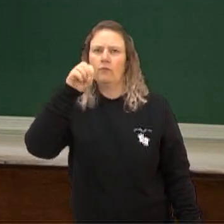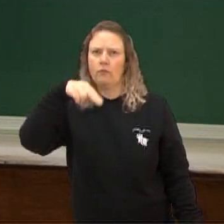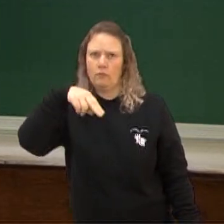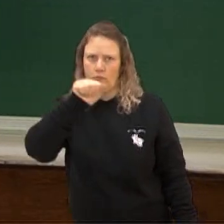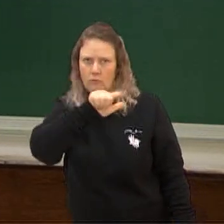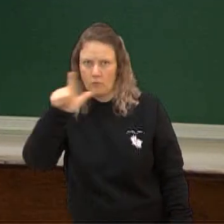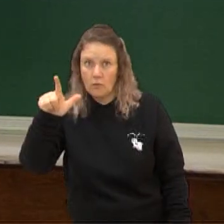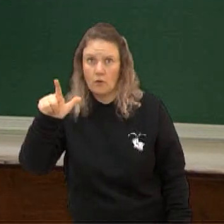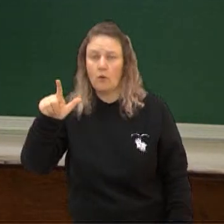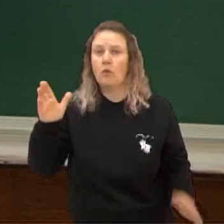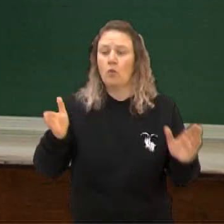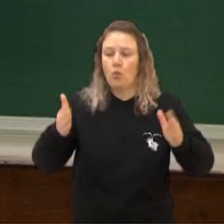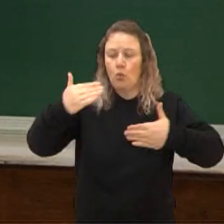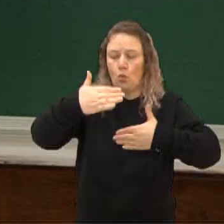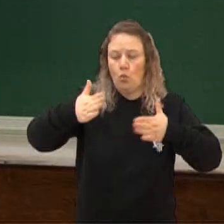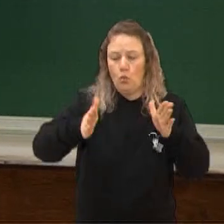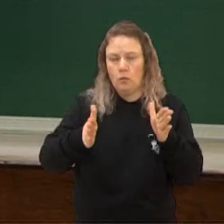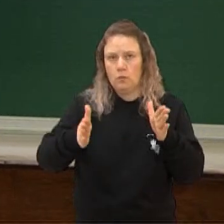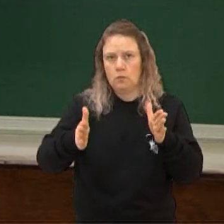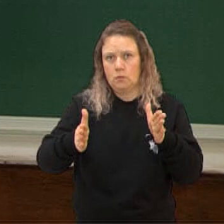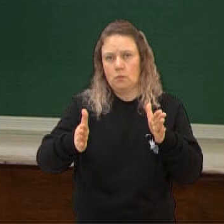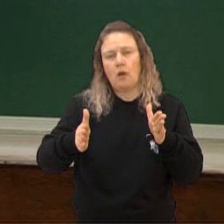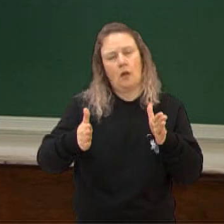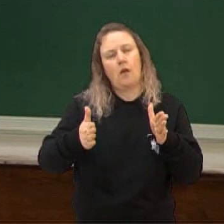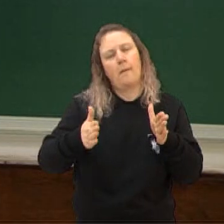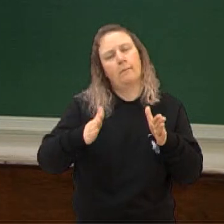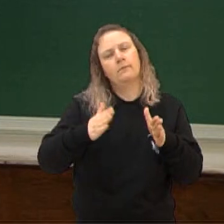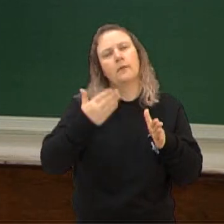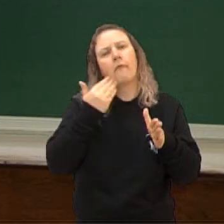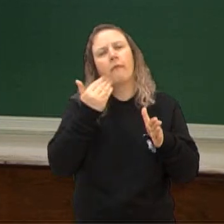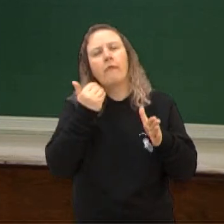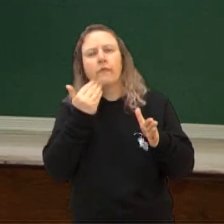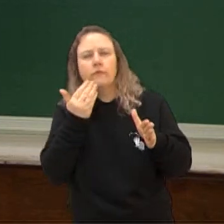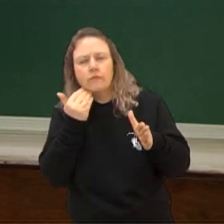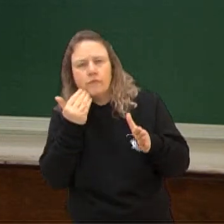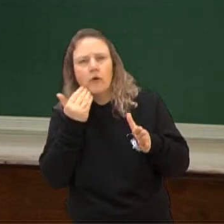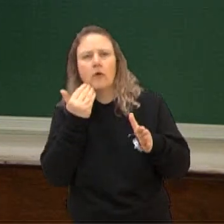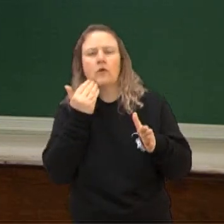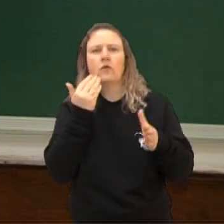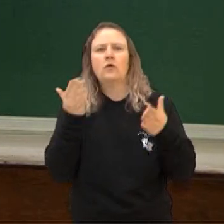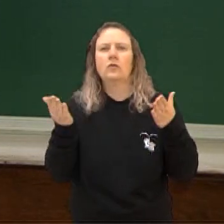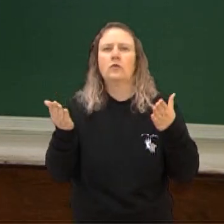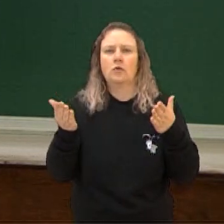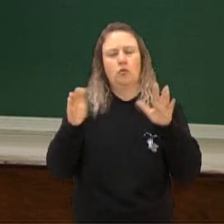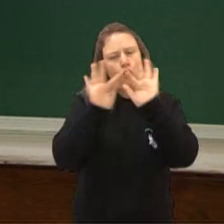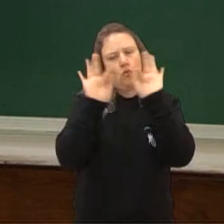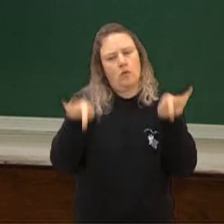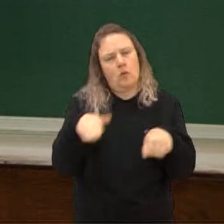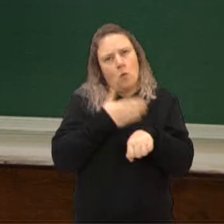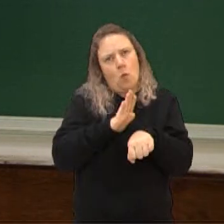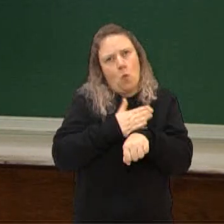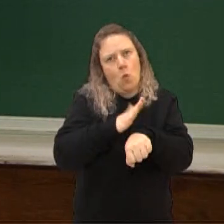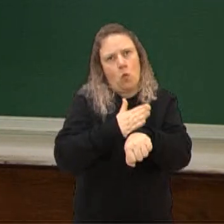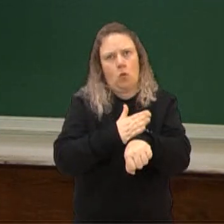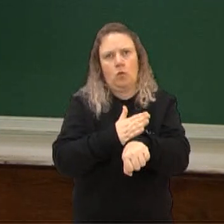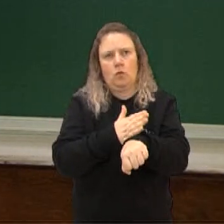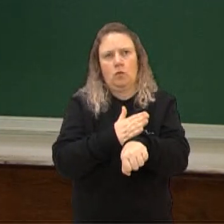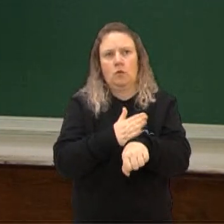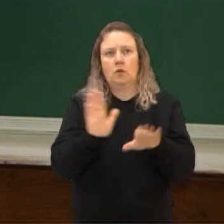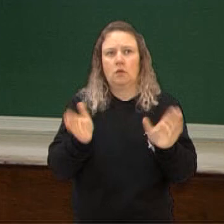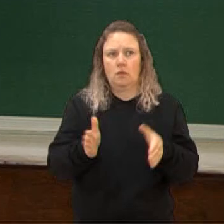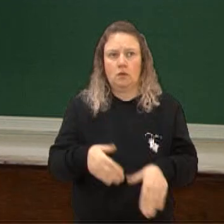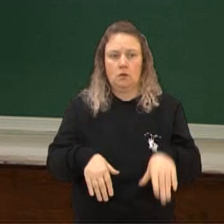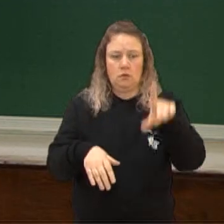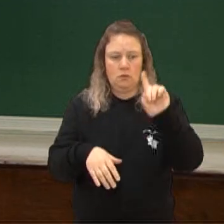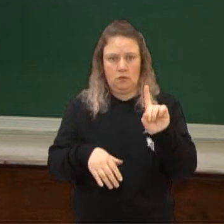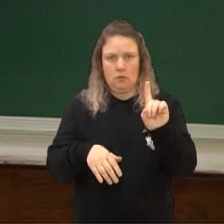no cubo, você tem um pouco mais de facilidade em estar demandando essa fórmula. Então, ele é a aresta raiz